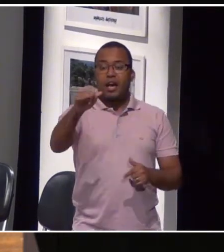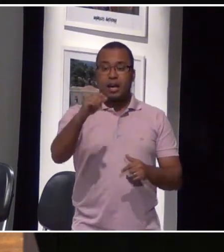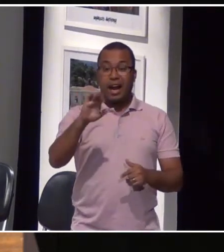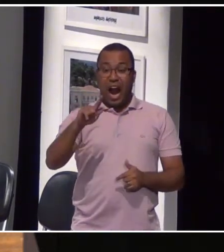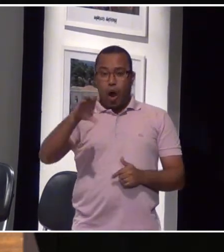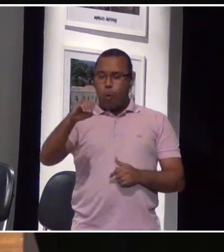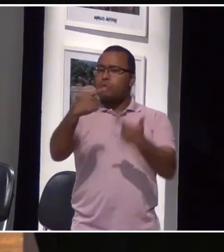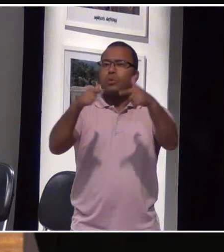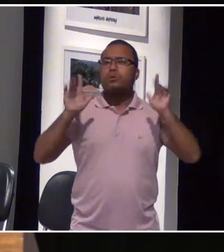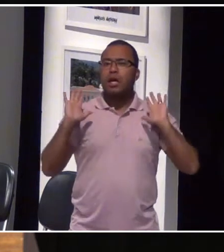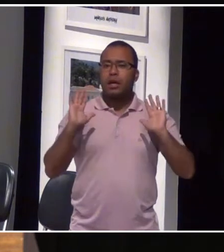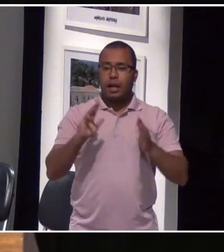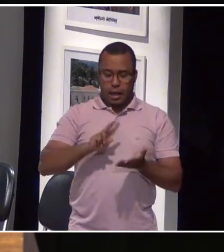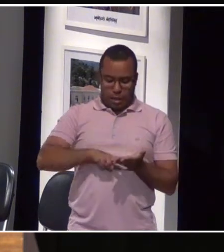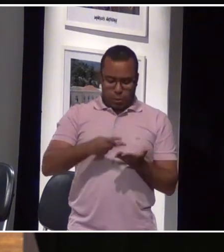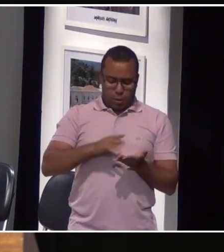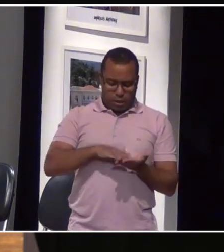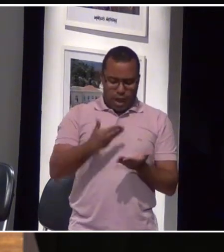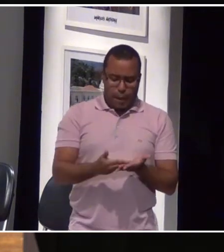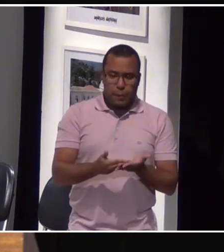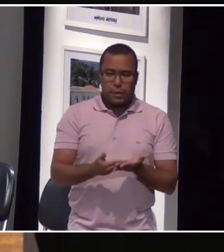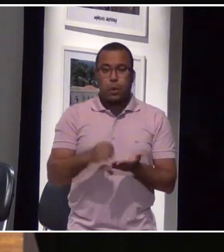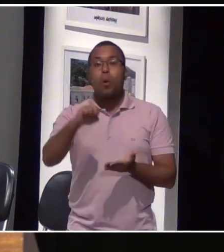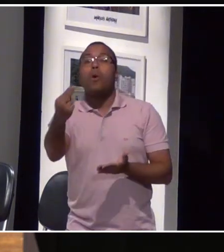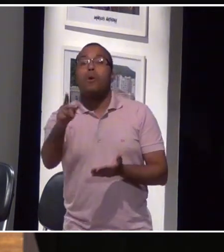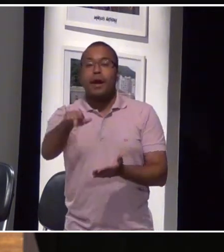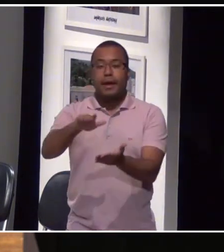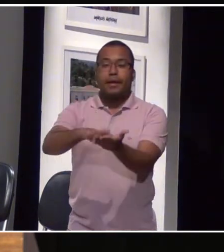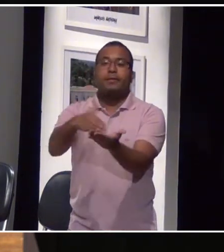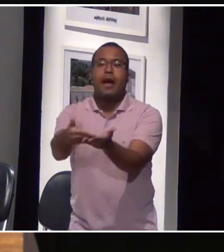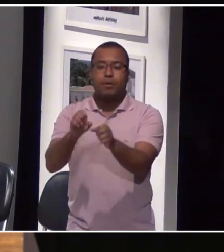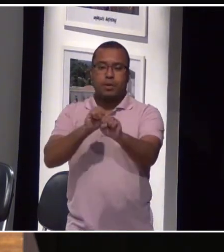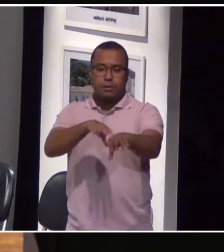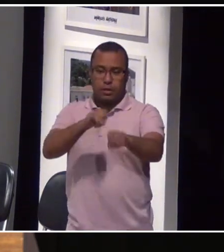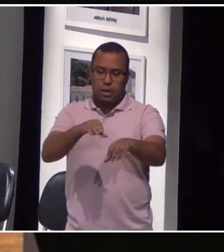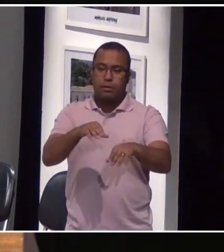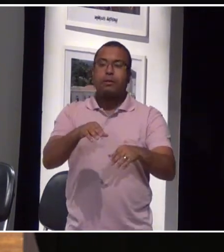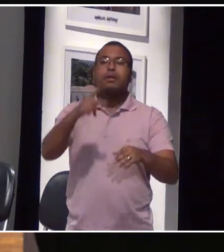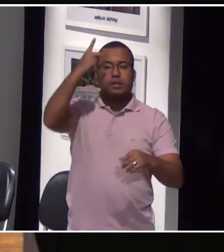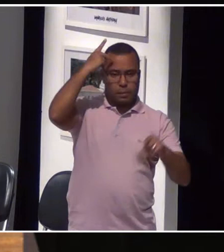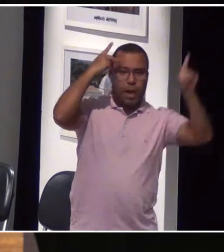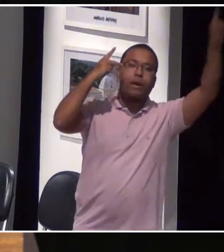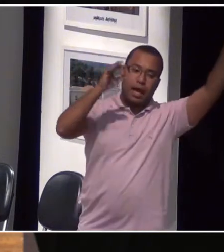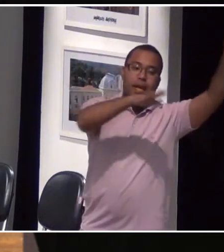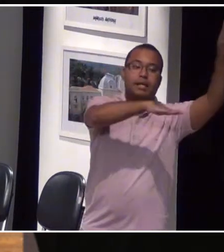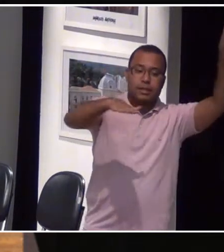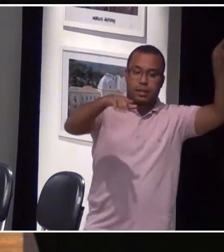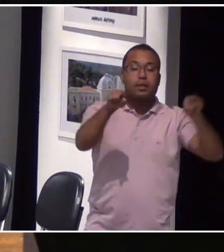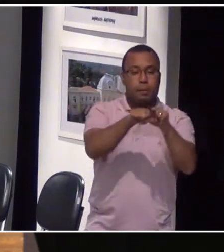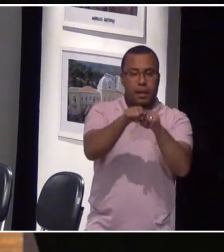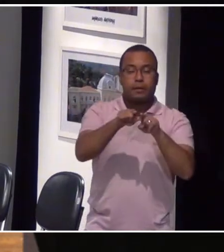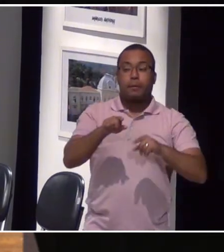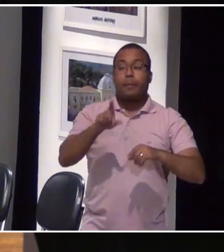carreira. É o tradutor, intérprete, ou é o intérprete educacional, que eu acho que em São Paulo é assim também,